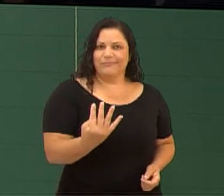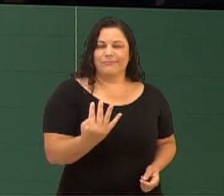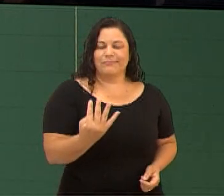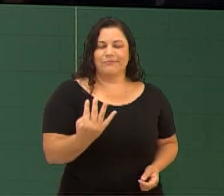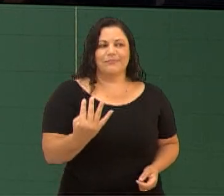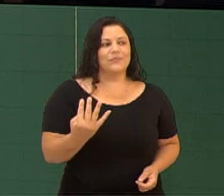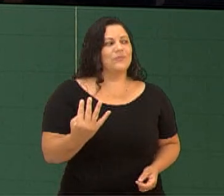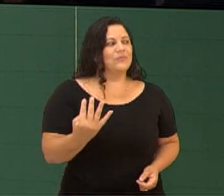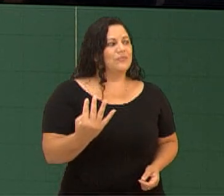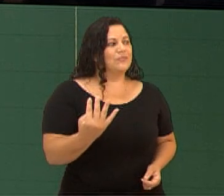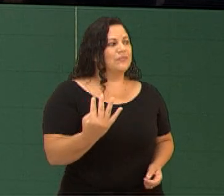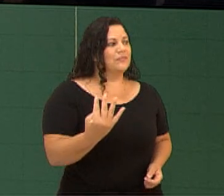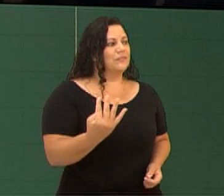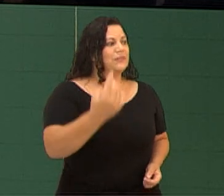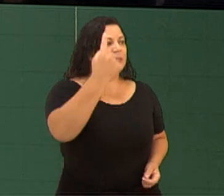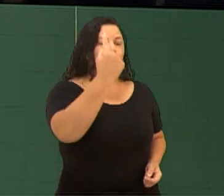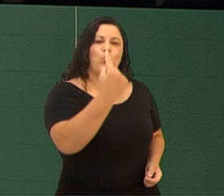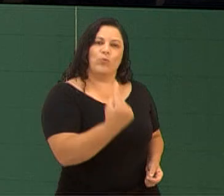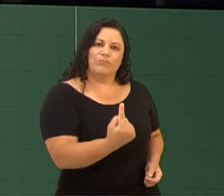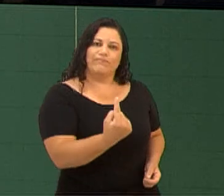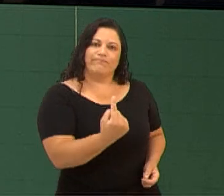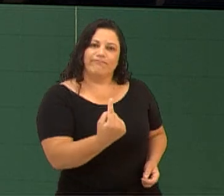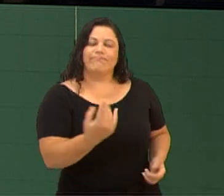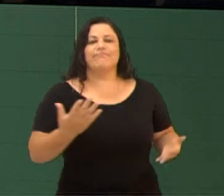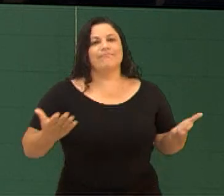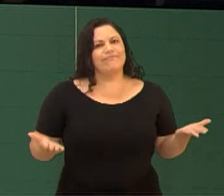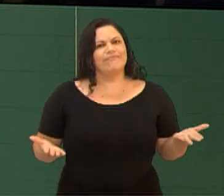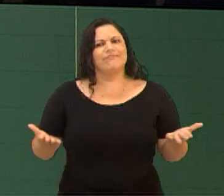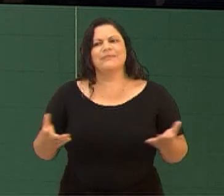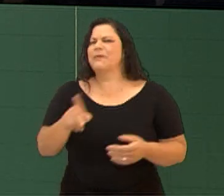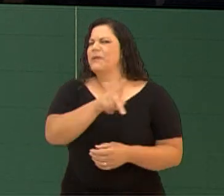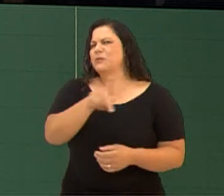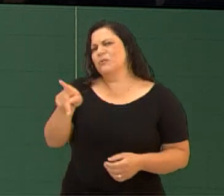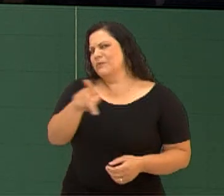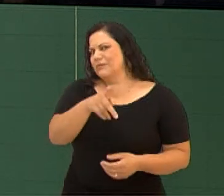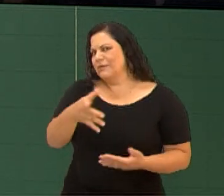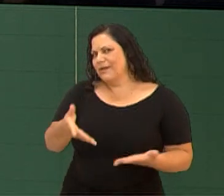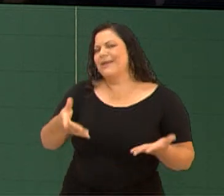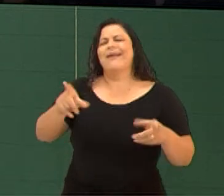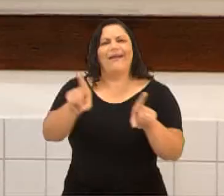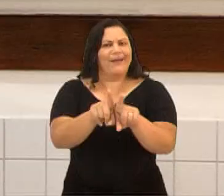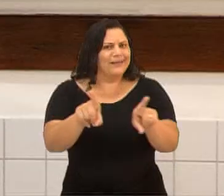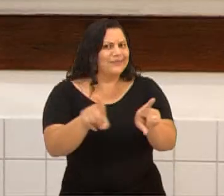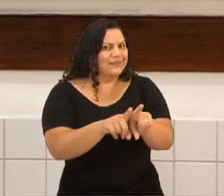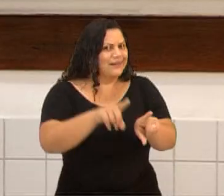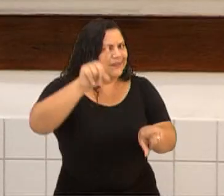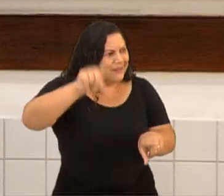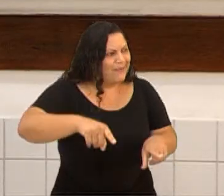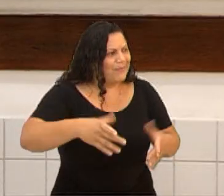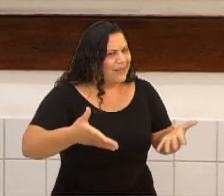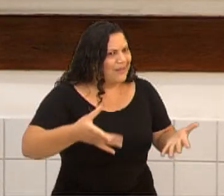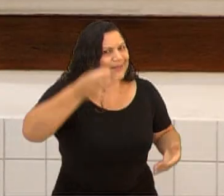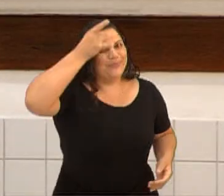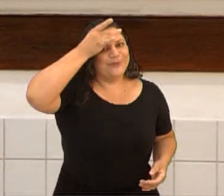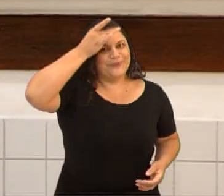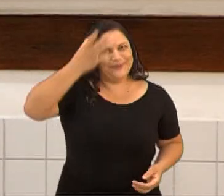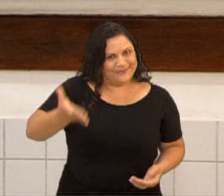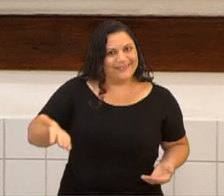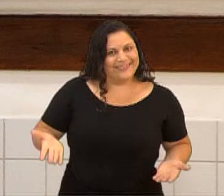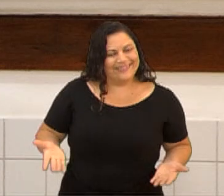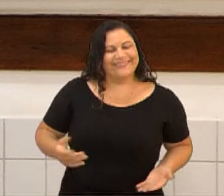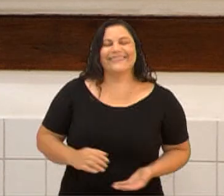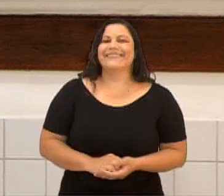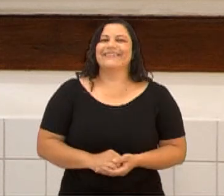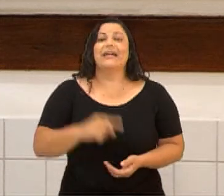4. 1 com nada, 1. Prof, essa também, hein? Muito fácil.